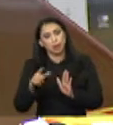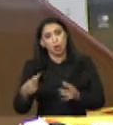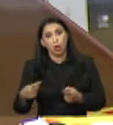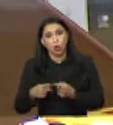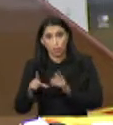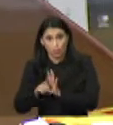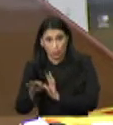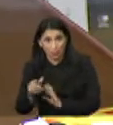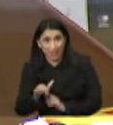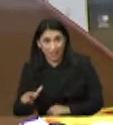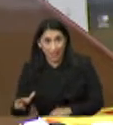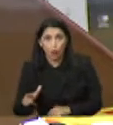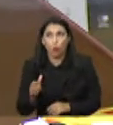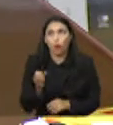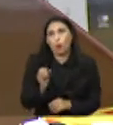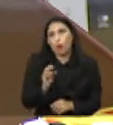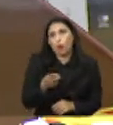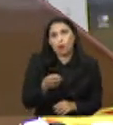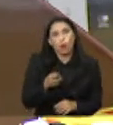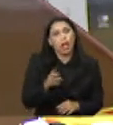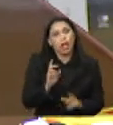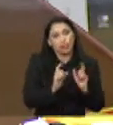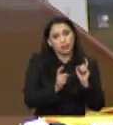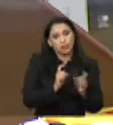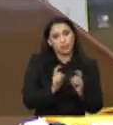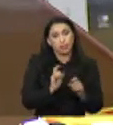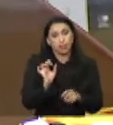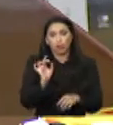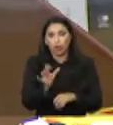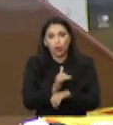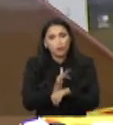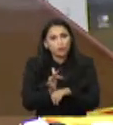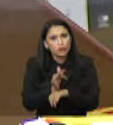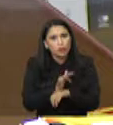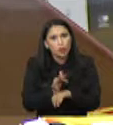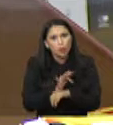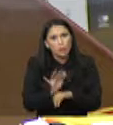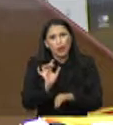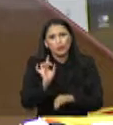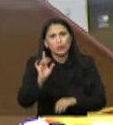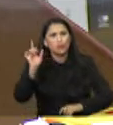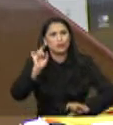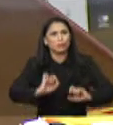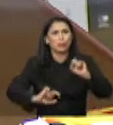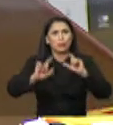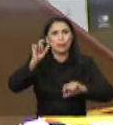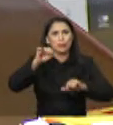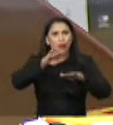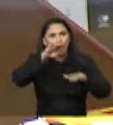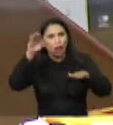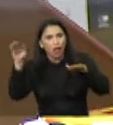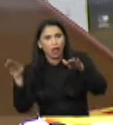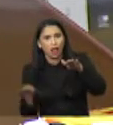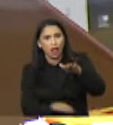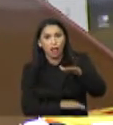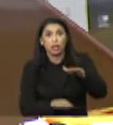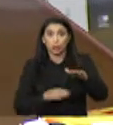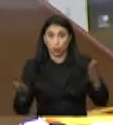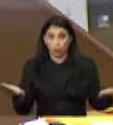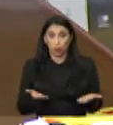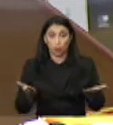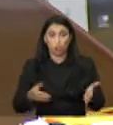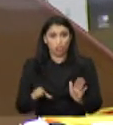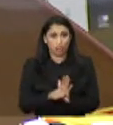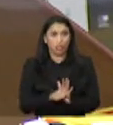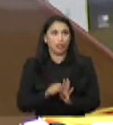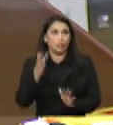entre ilícito penal eo ilícito administrativo é meramente formal salvo casos extremos de desproporcionalidade o que hoje é